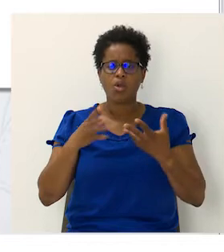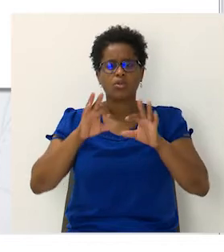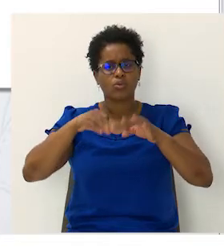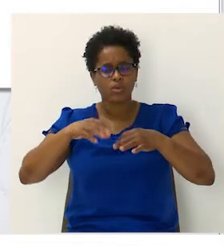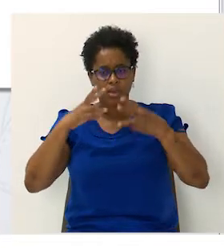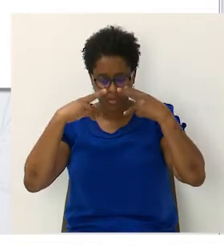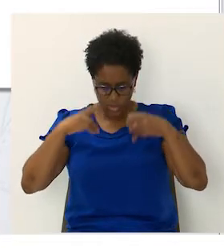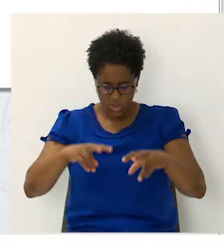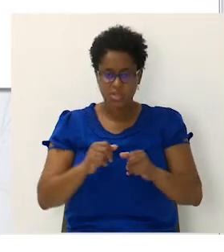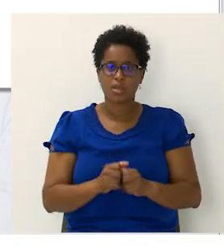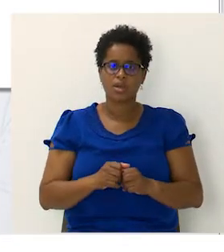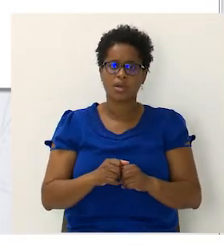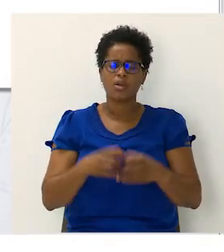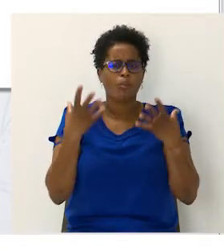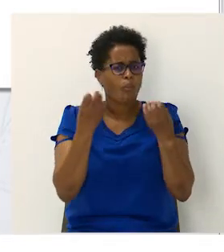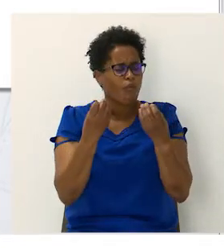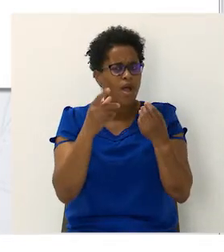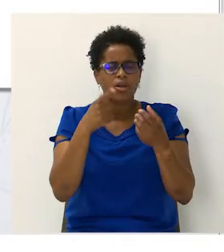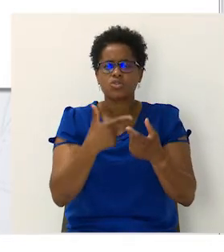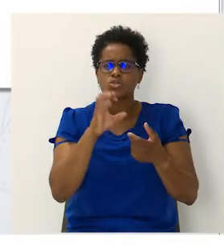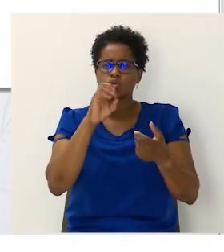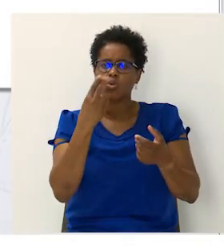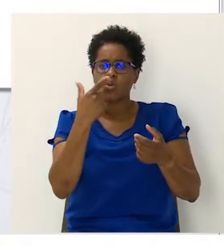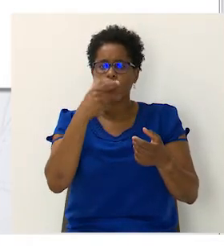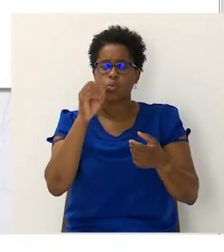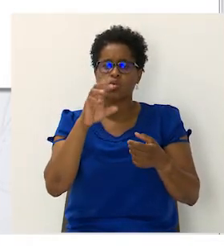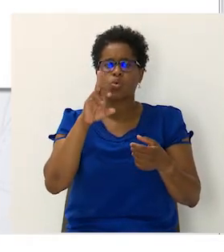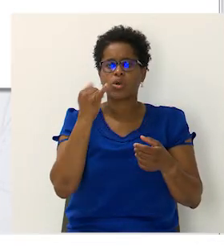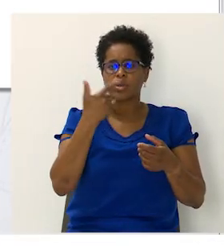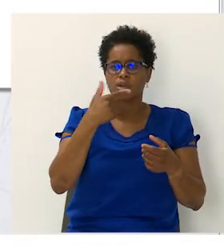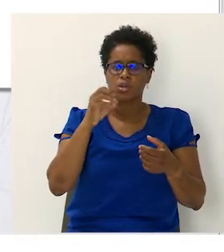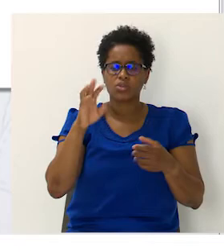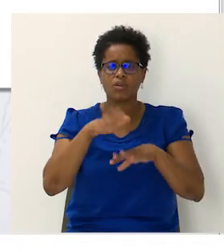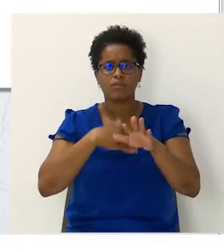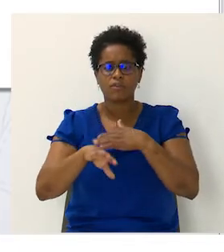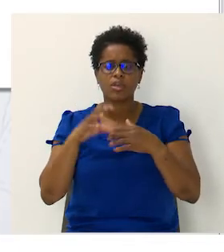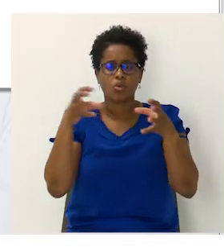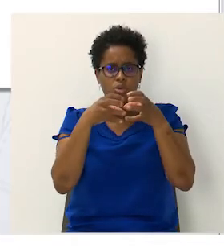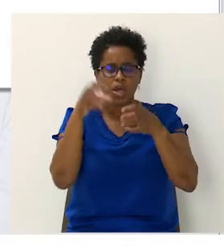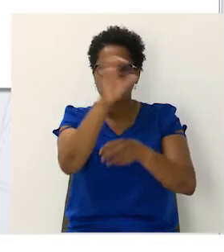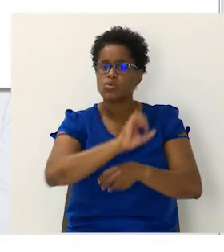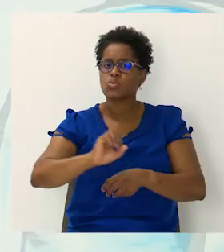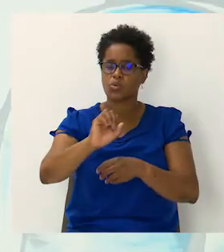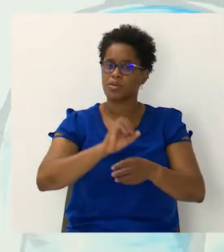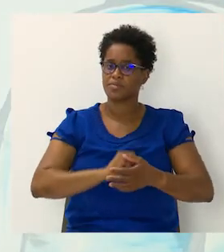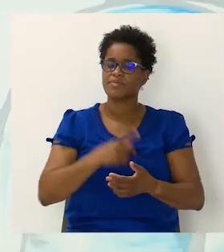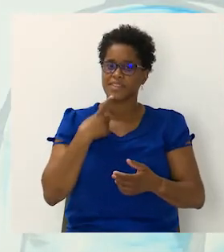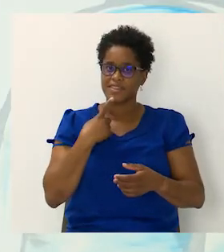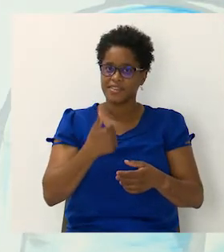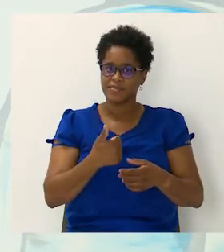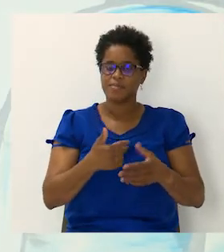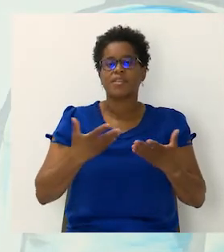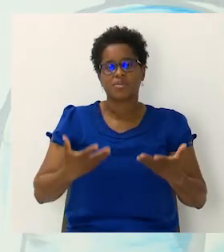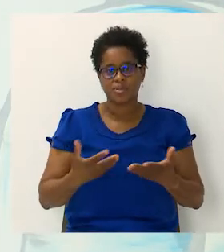pesquisar vários tipos de cultos ou de ritos praticados na sua comunidade. Ok? E